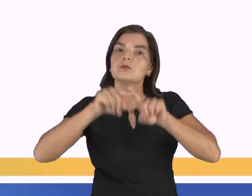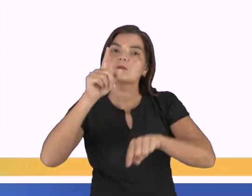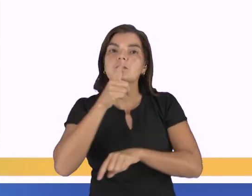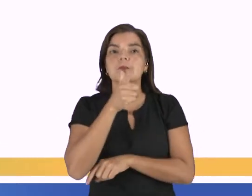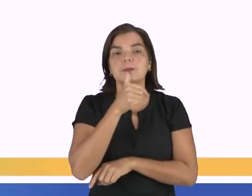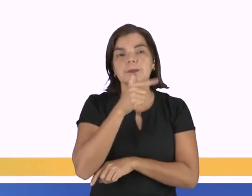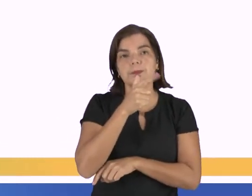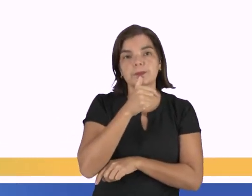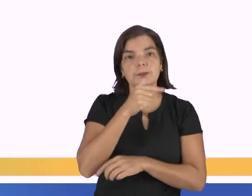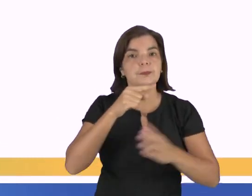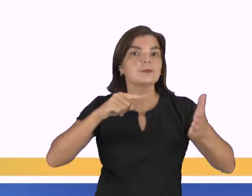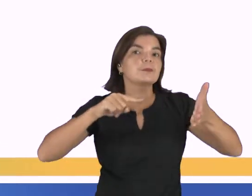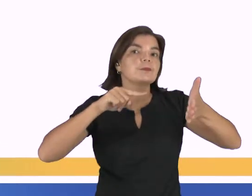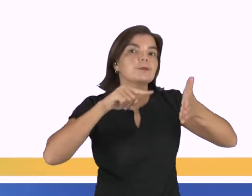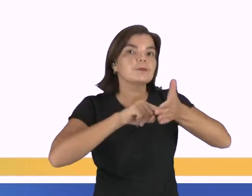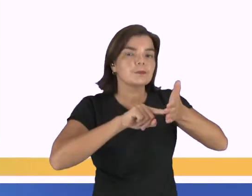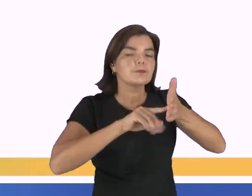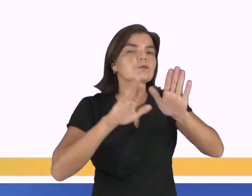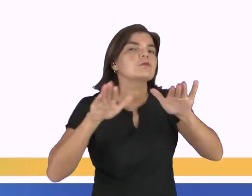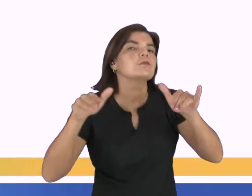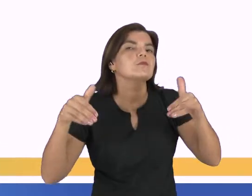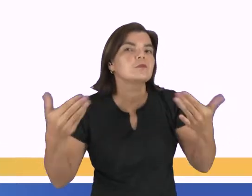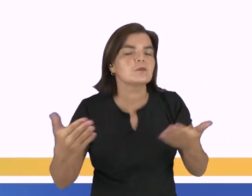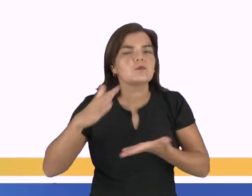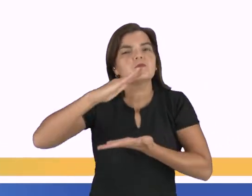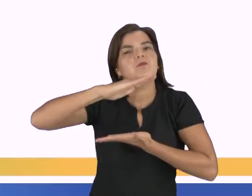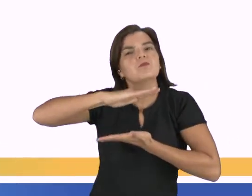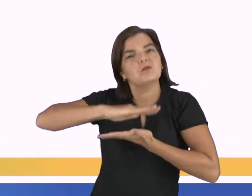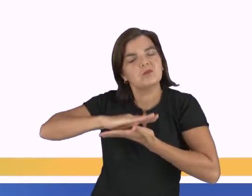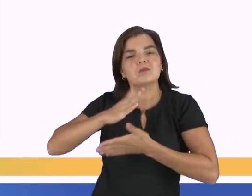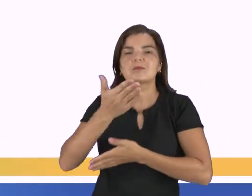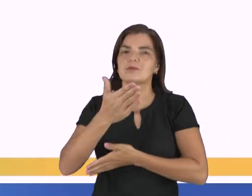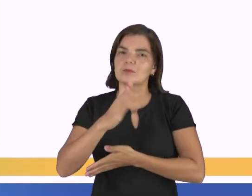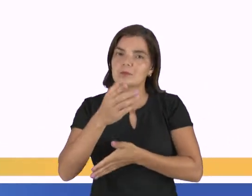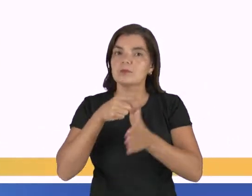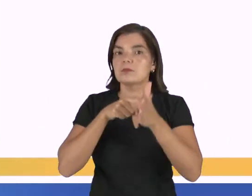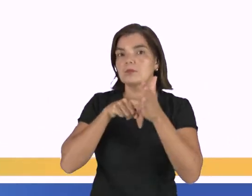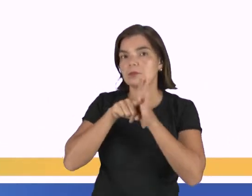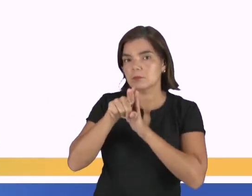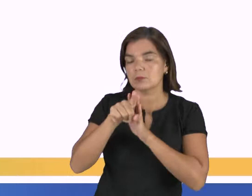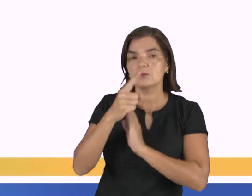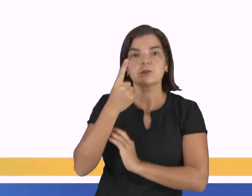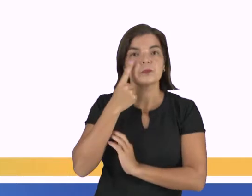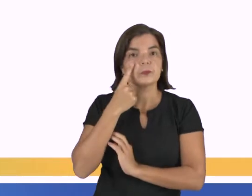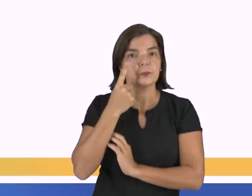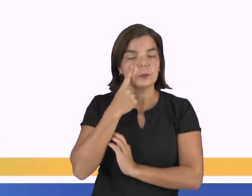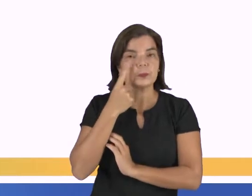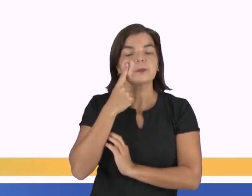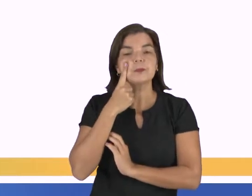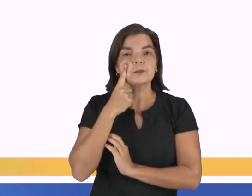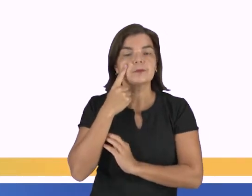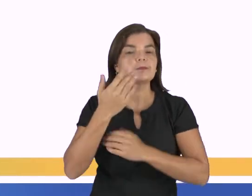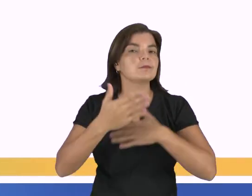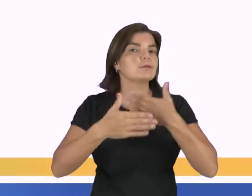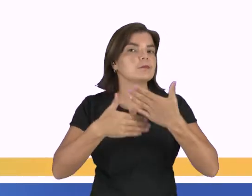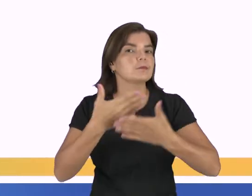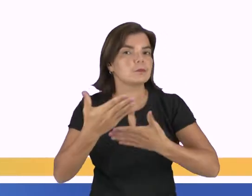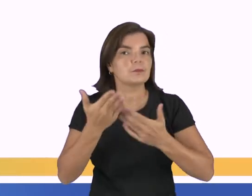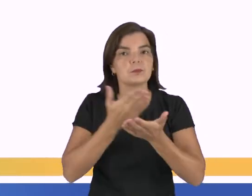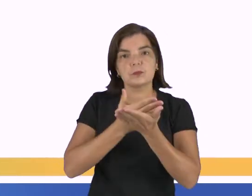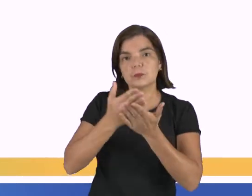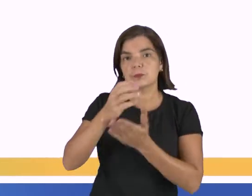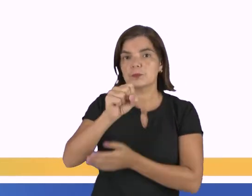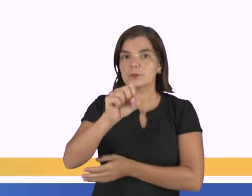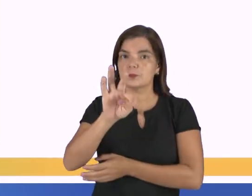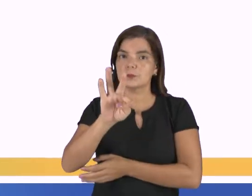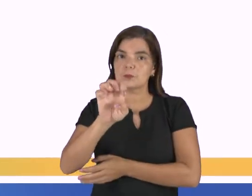seja, naquele ponto ali, qual seria a pressão? É mais ou menos essa pergunta que a gente deve fazer ao falar do princípio de